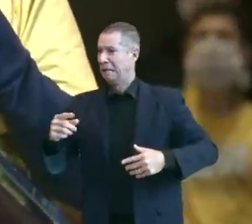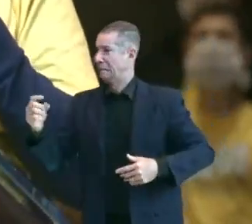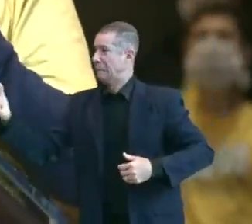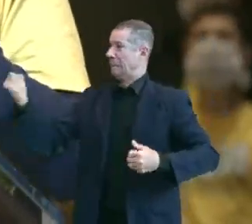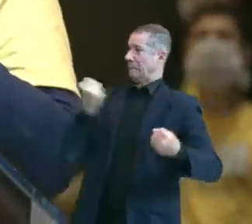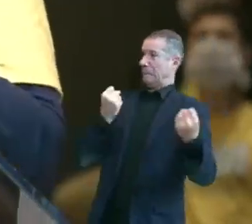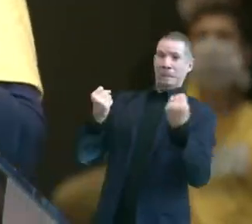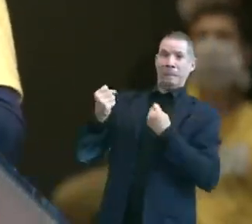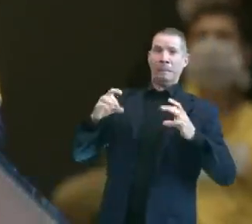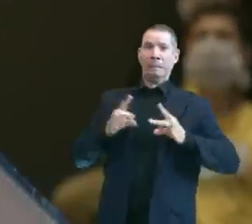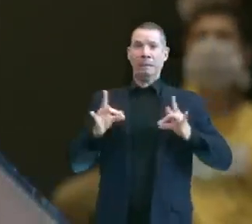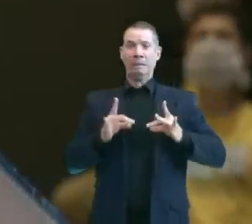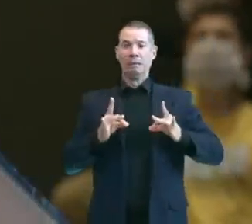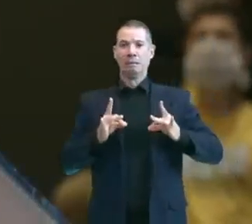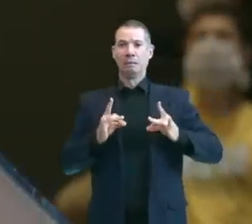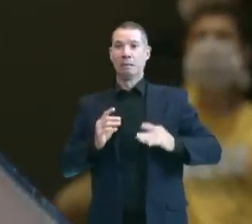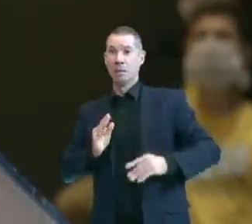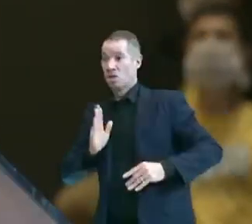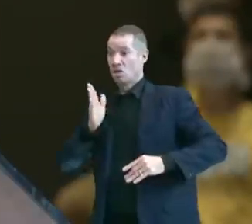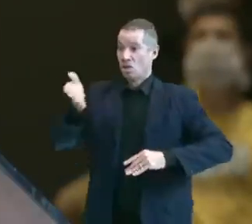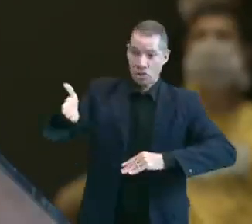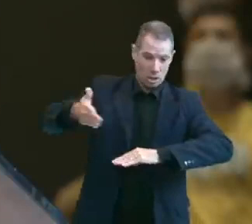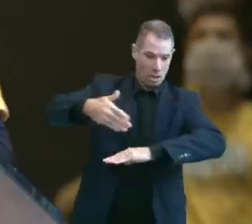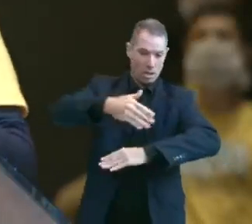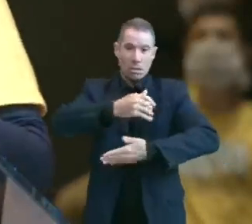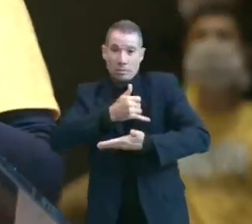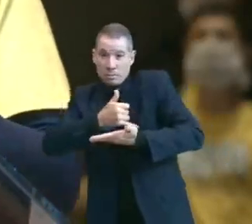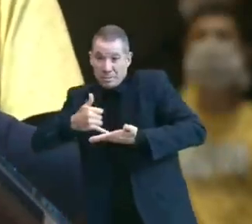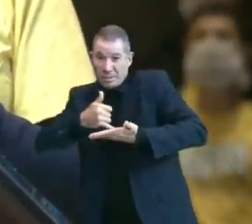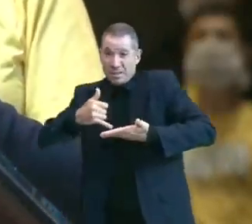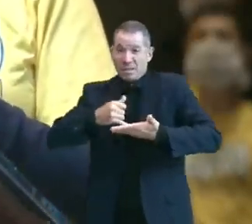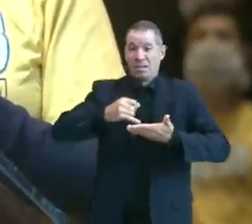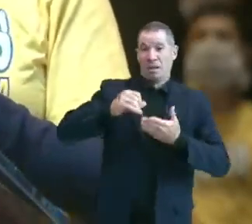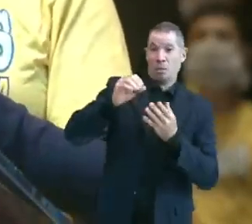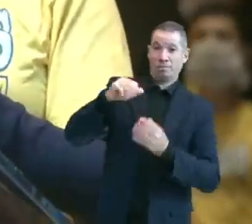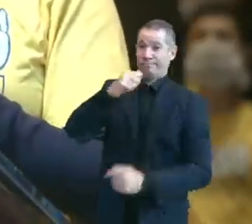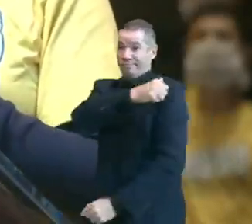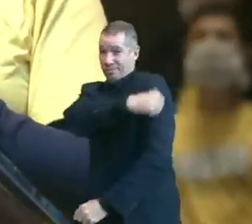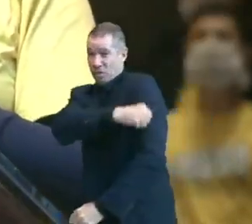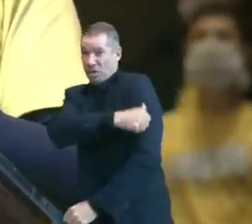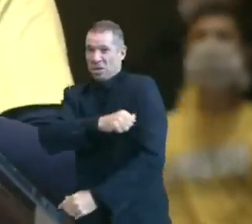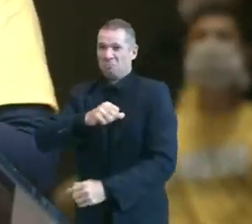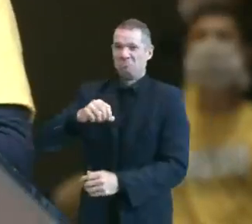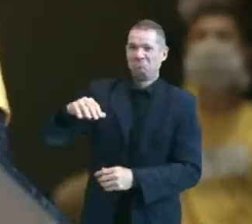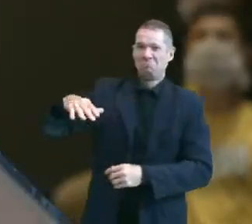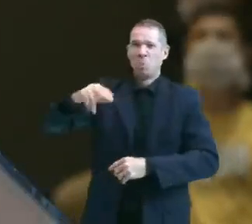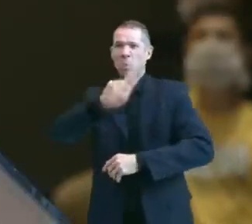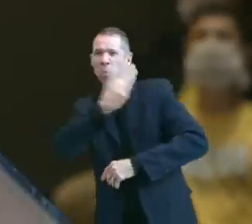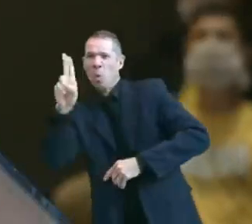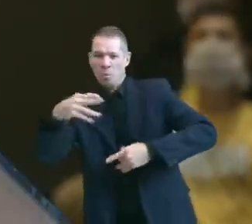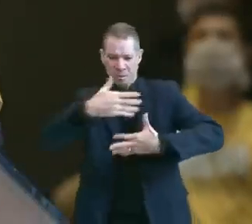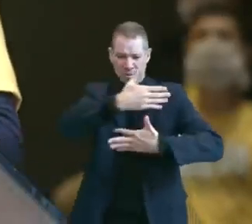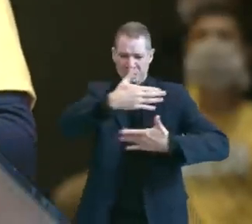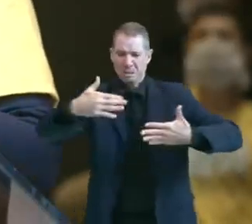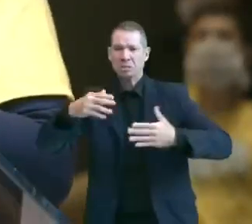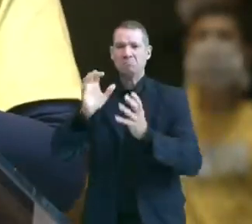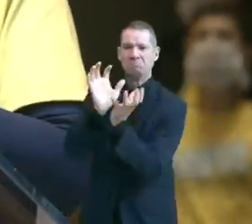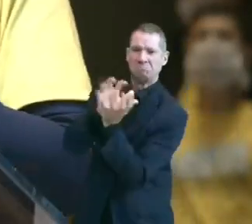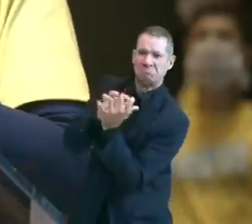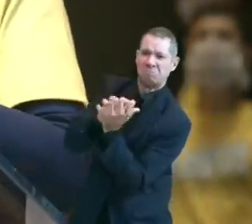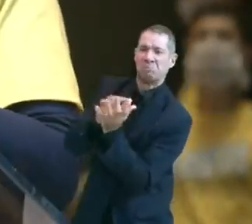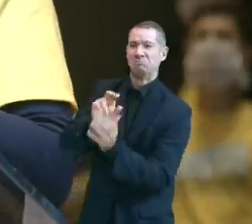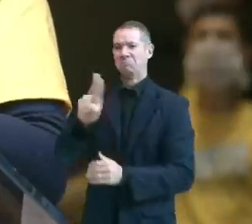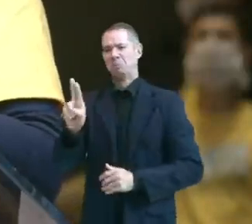aqui. E eu cheguei na Cracolândia do Jacarezinho, no Rio de Janeiro, no meu treinamento de radical.